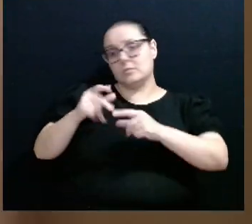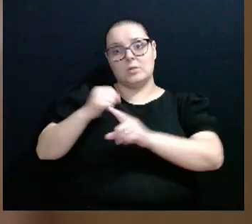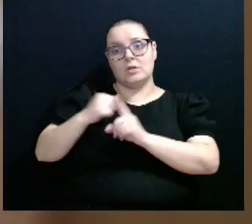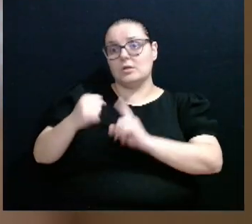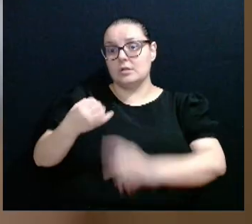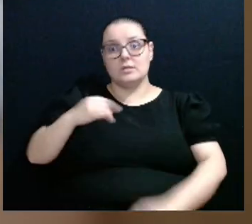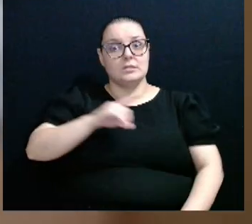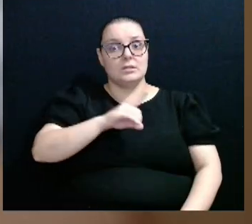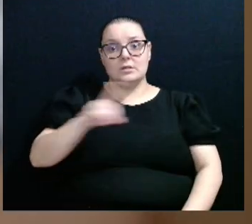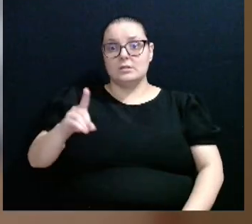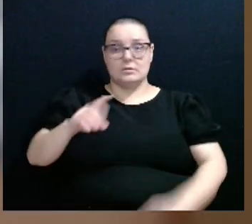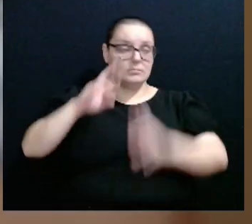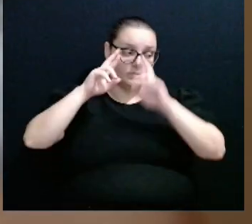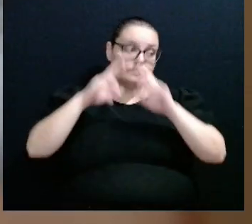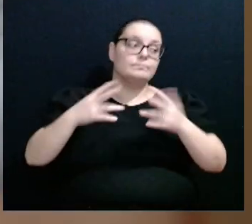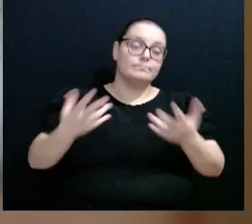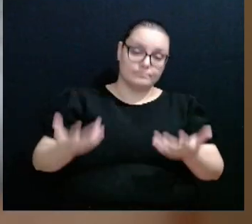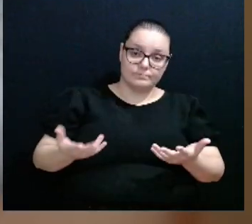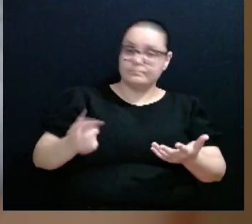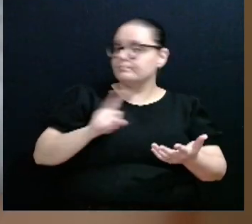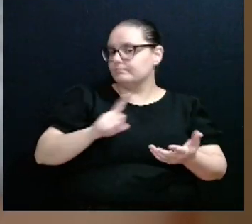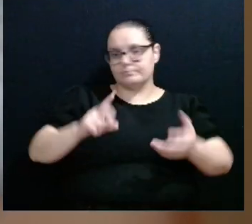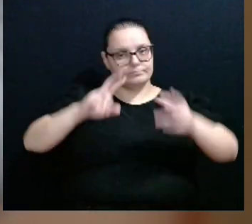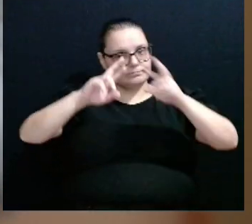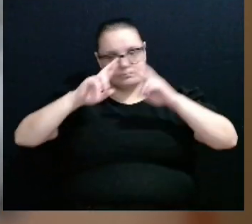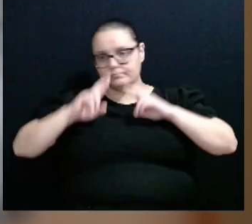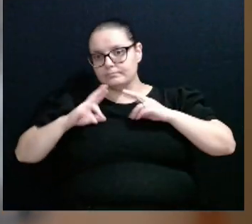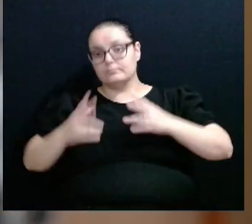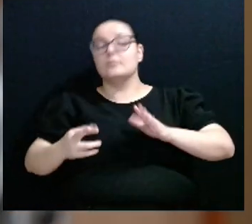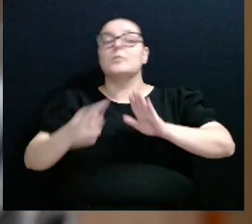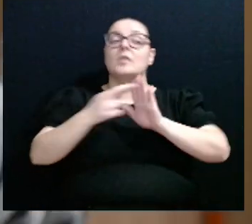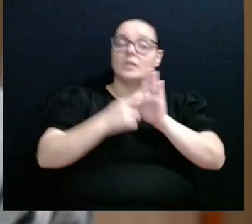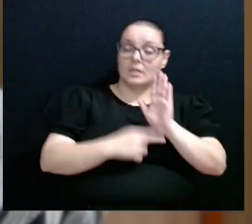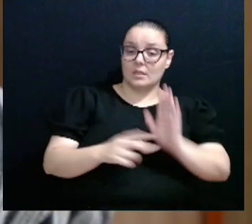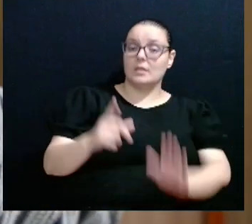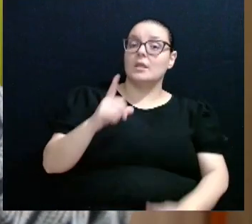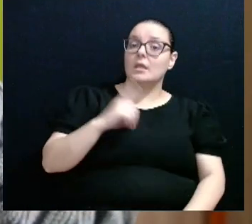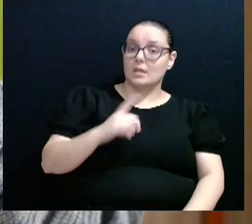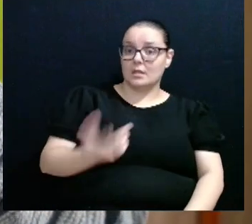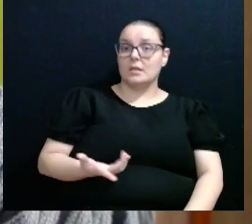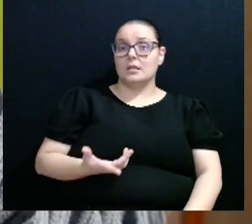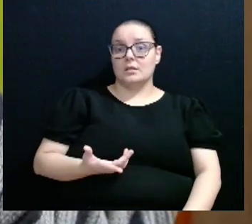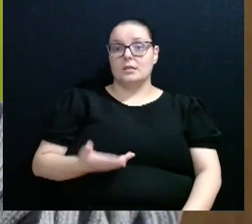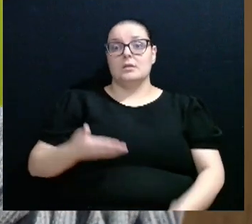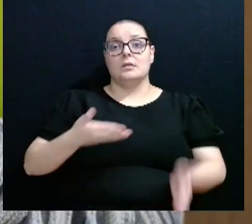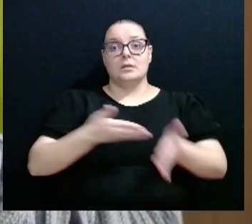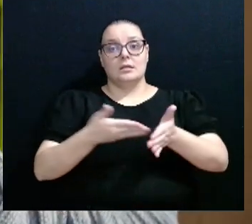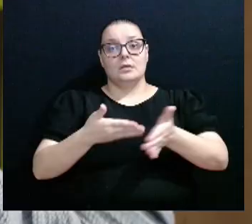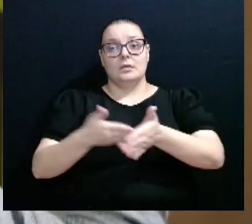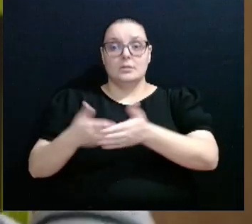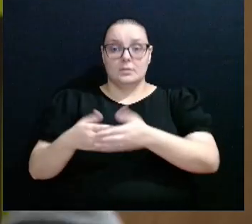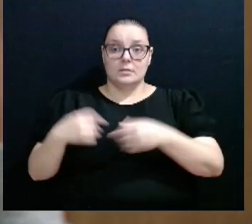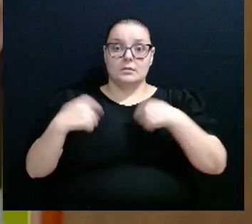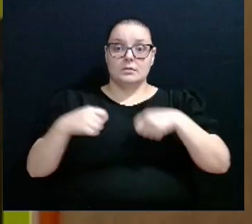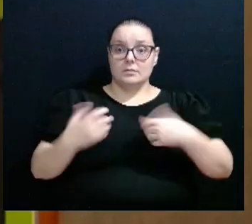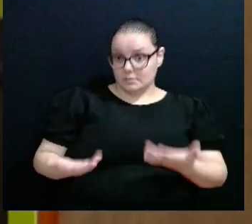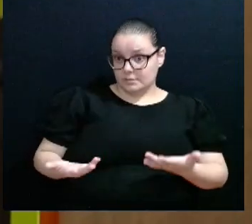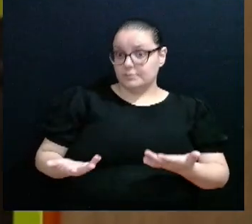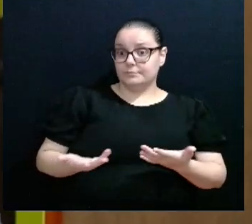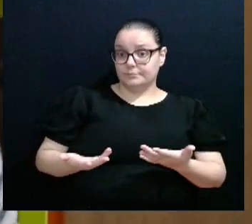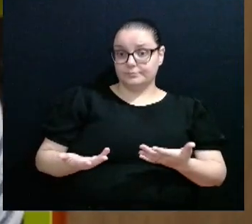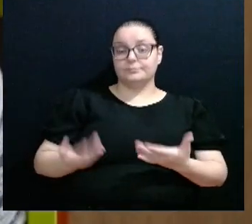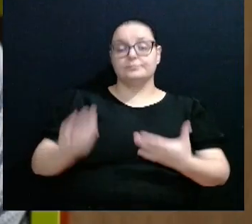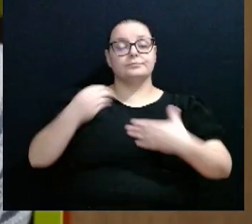ela também não vai ser respeitada. E existem regras que são limites, que são necessários dentro de casa,